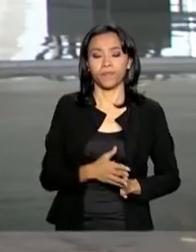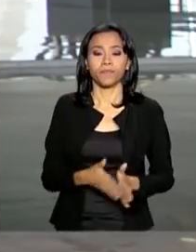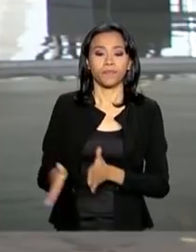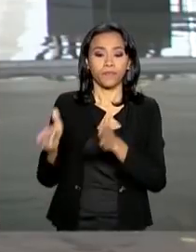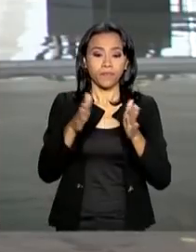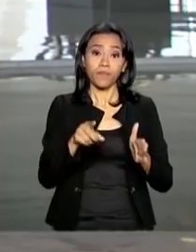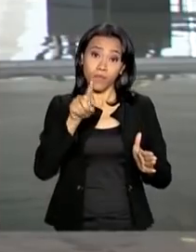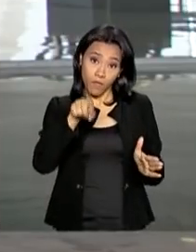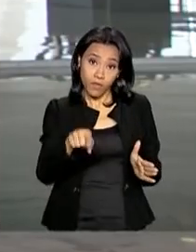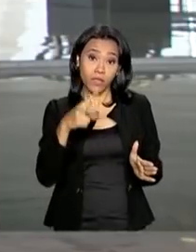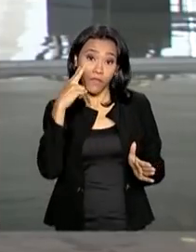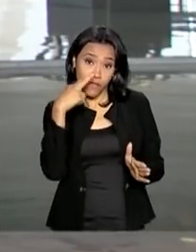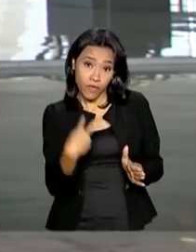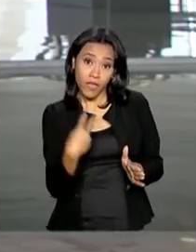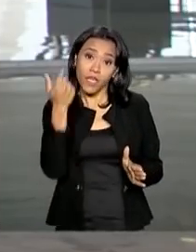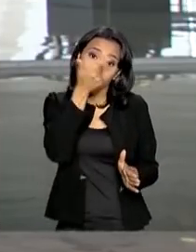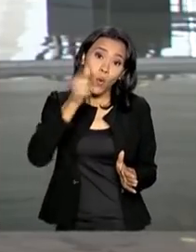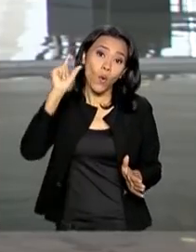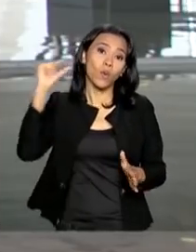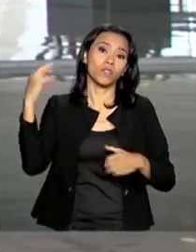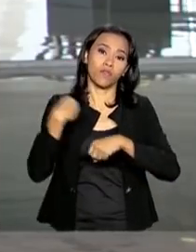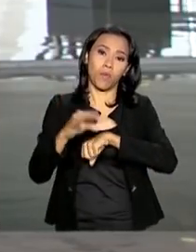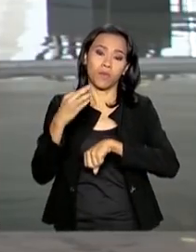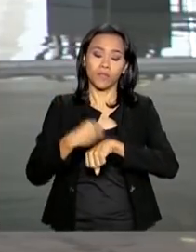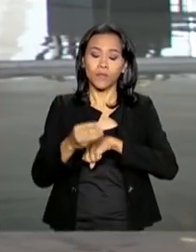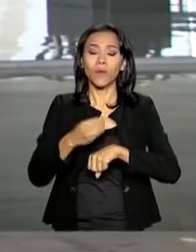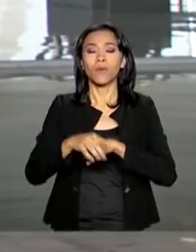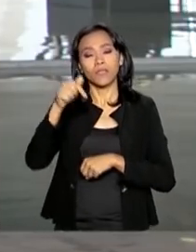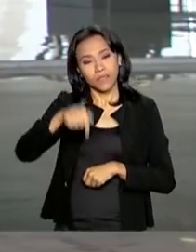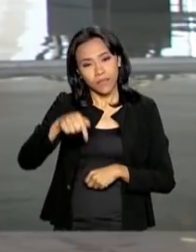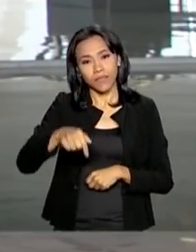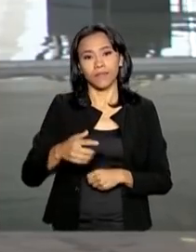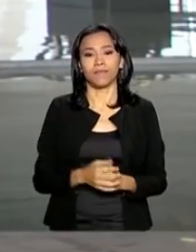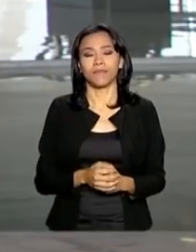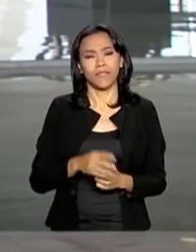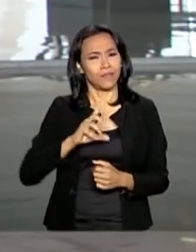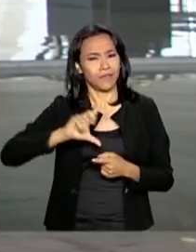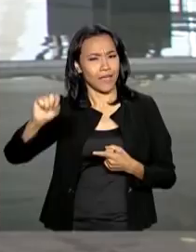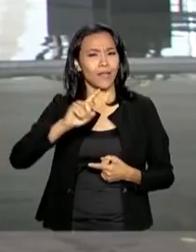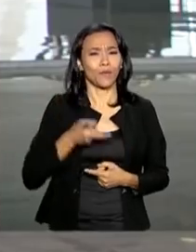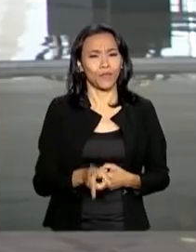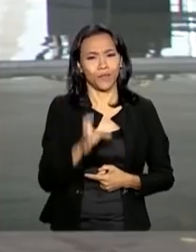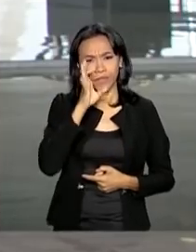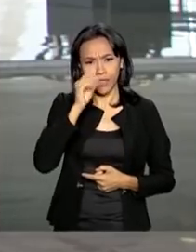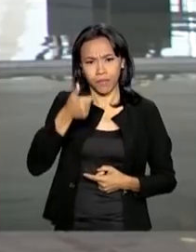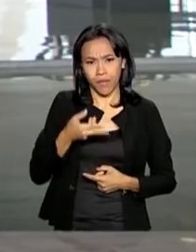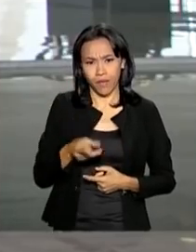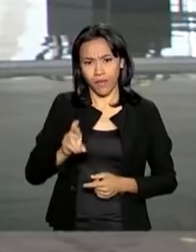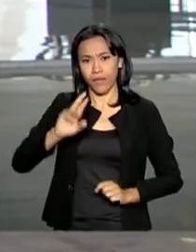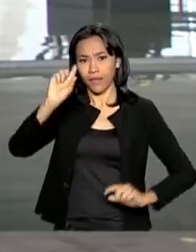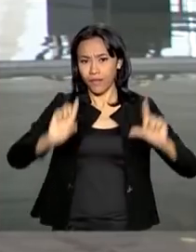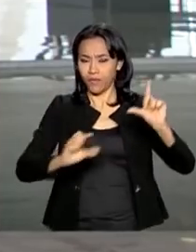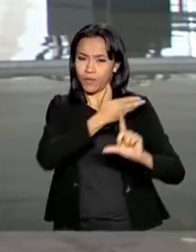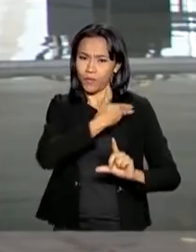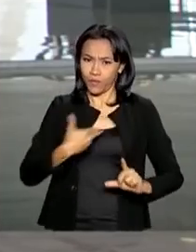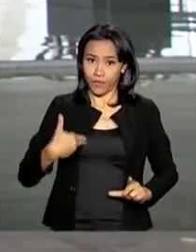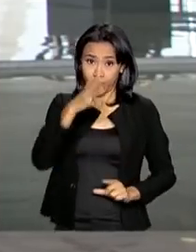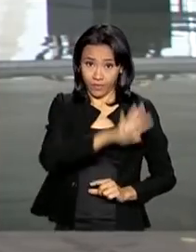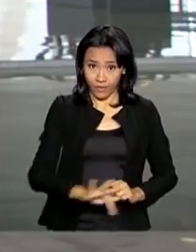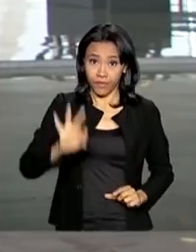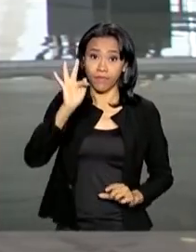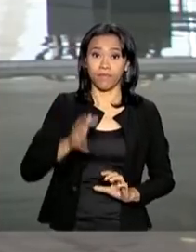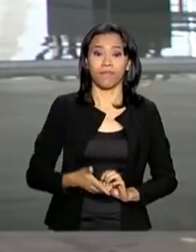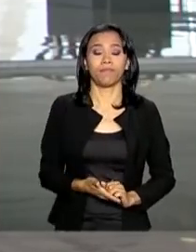acompanha esta e outras informações ao longo da nossa programação não saia daí Continue com a gente na NBR a TV do